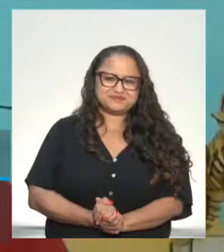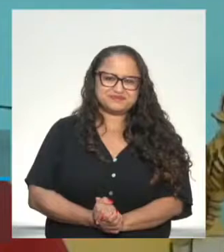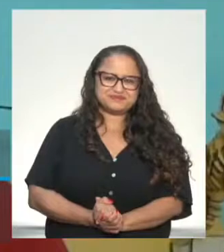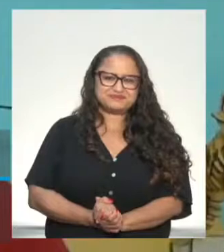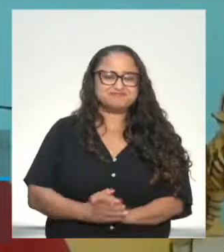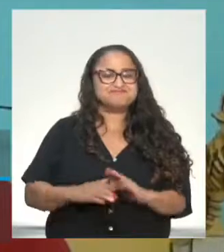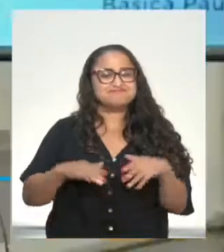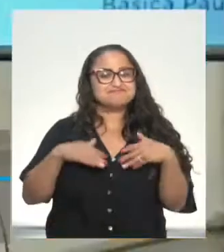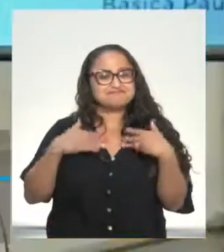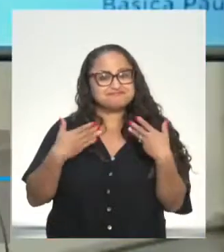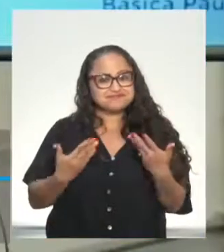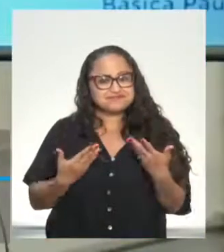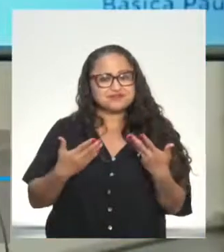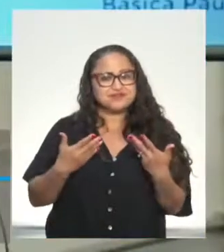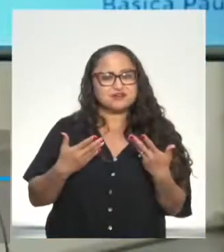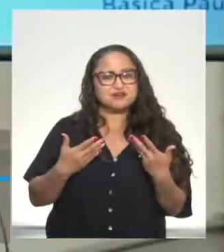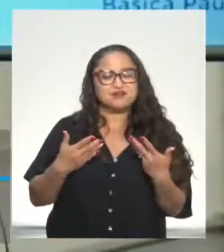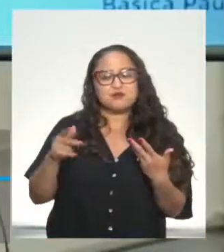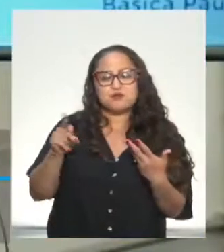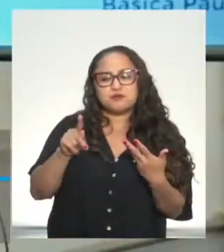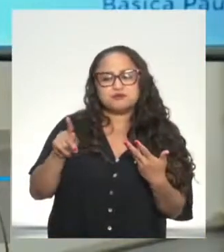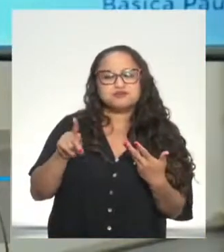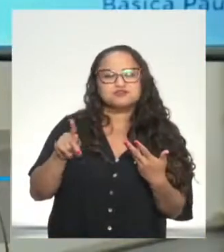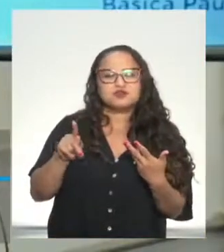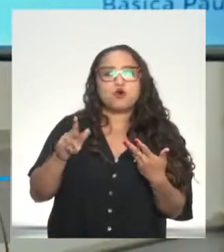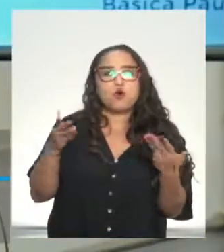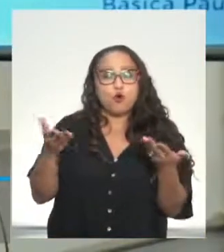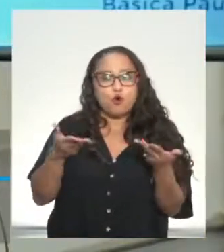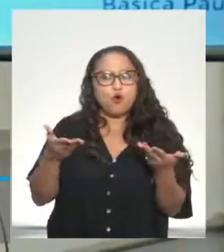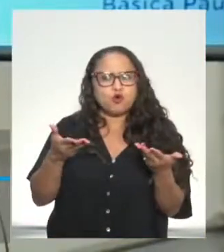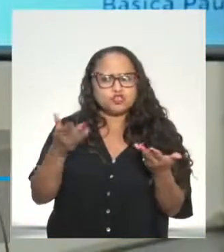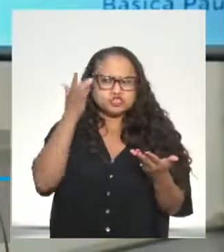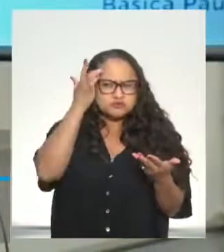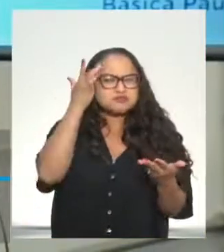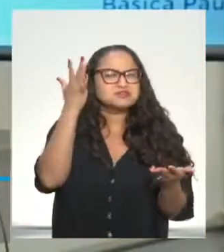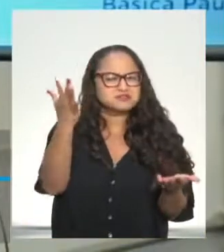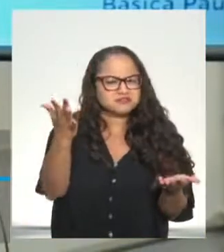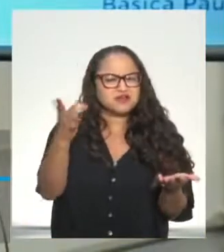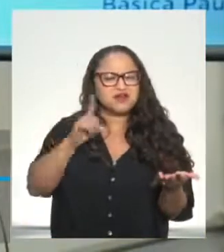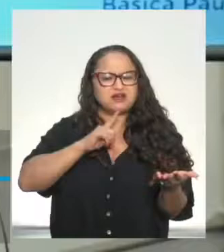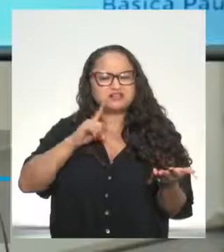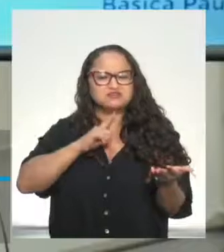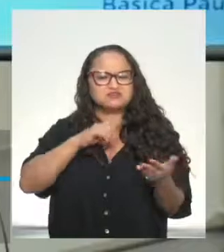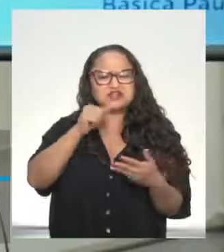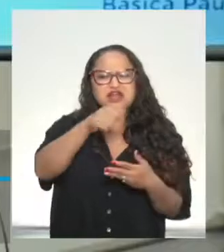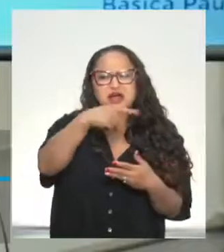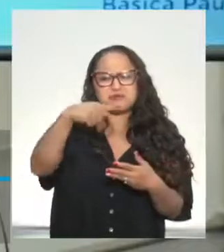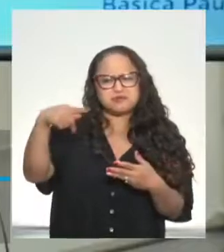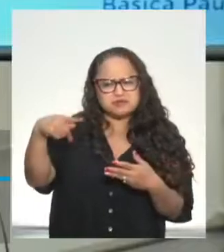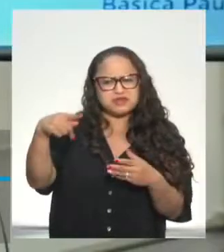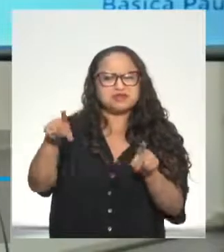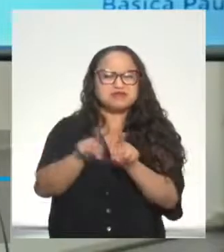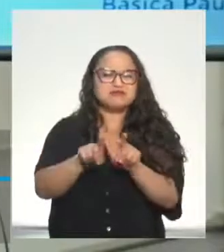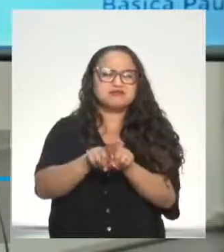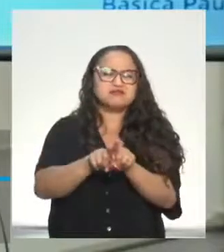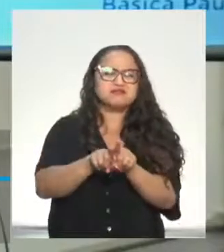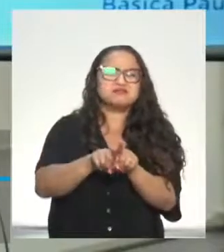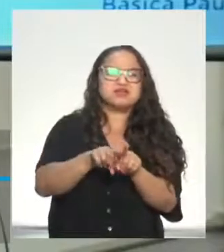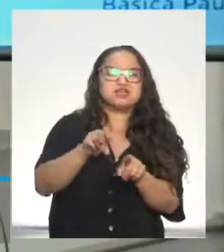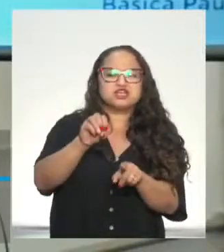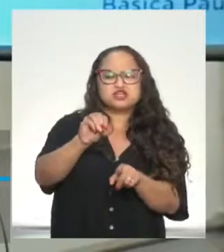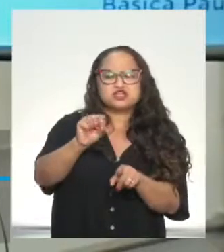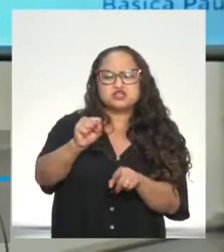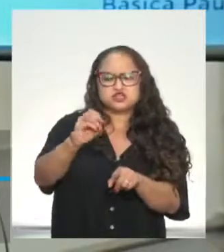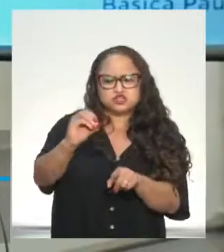Então, professor Marcelo, na verdade, hoje é muito mais acessível, né? Nós temos muitos aplicativos, softwares, tem uma comunidade muito grande de